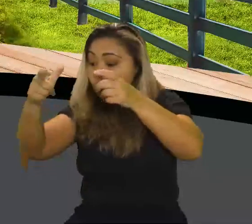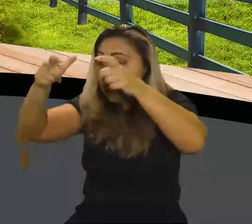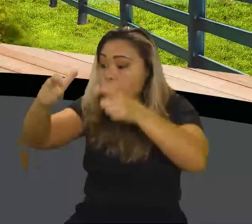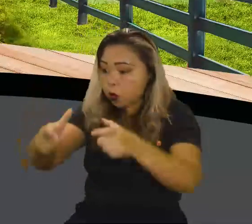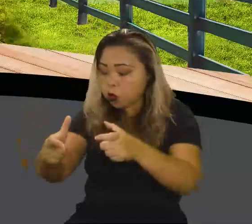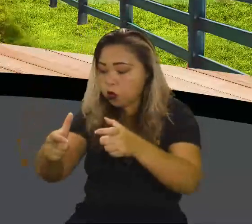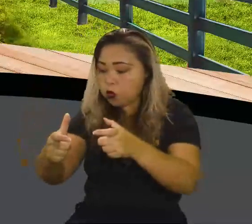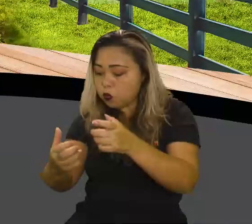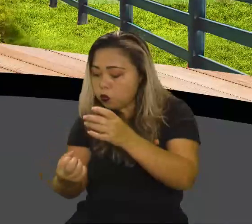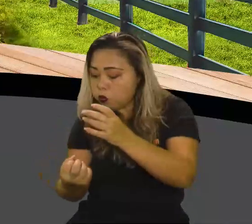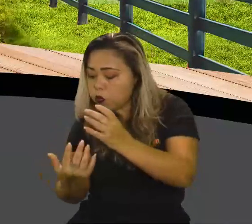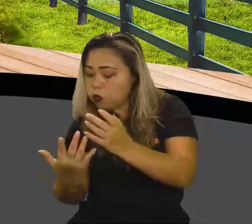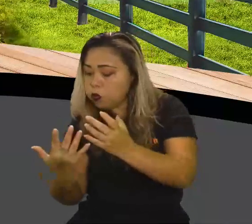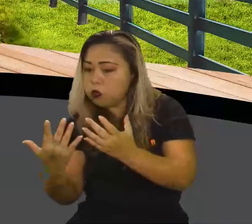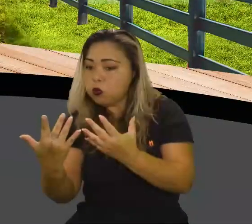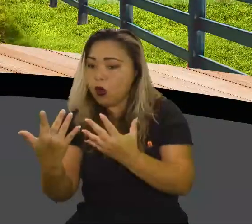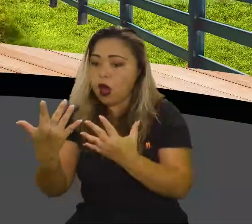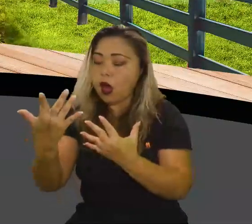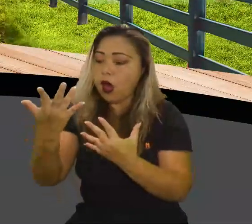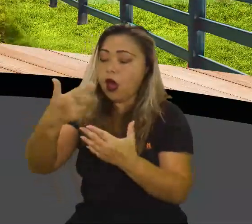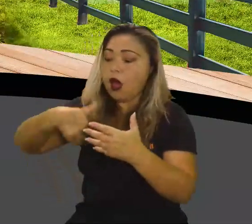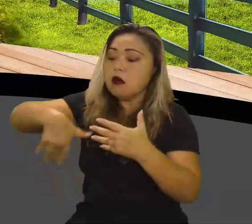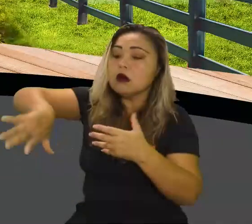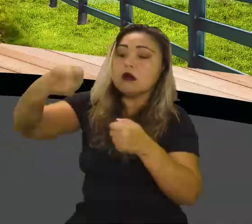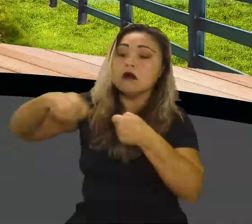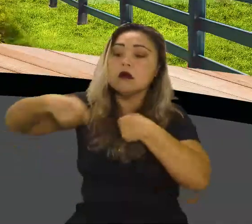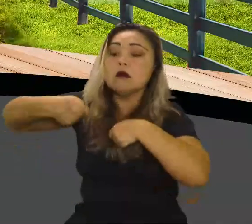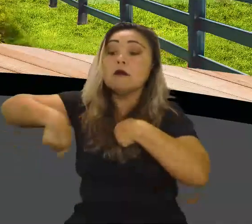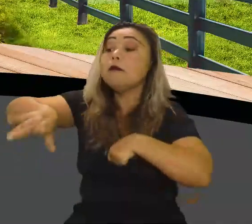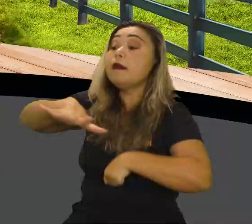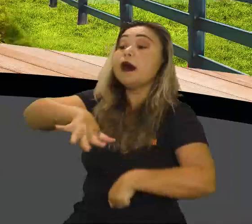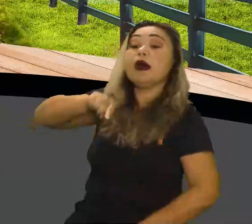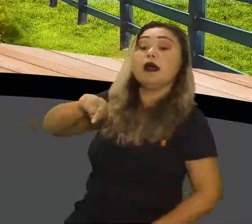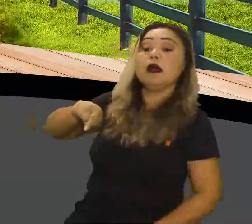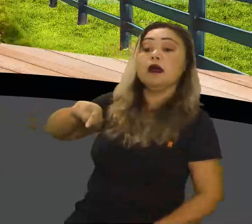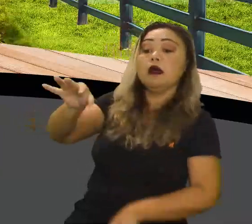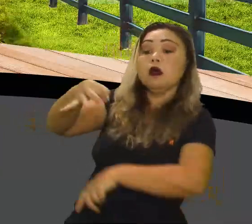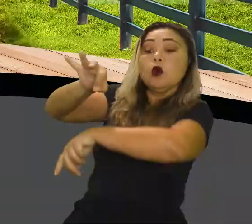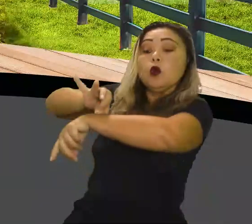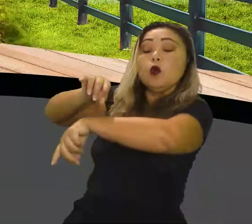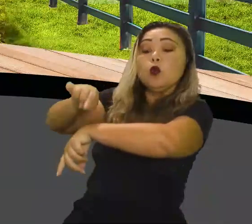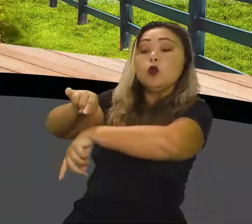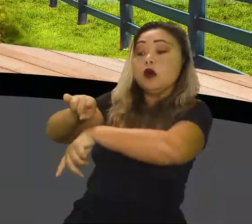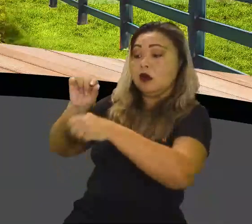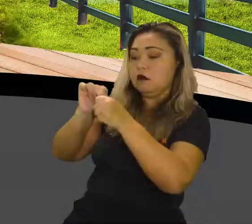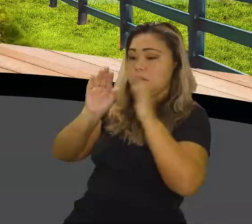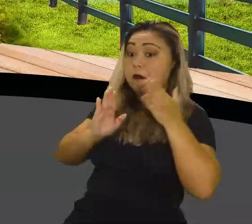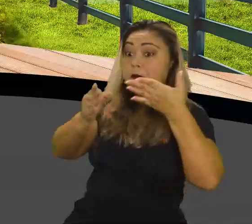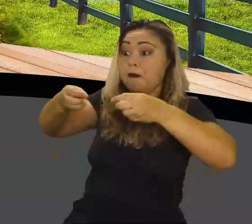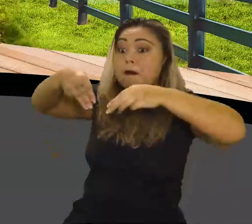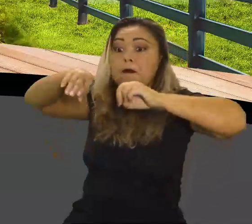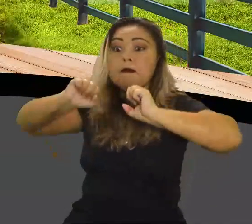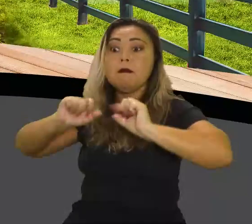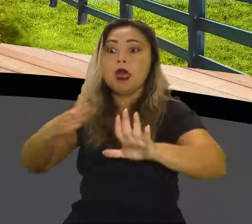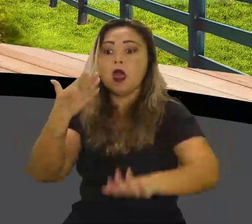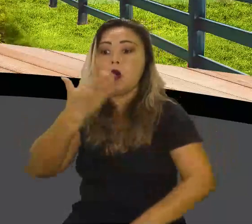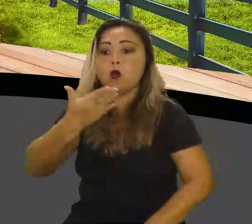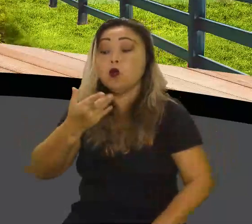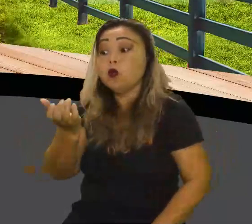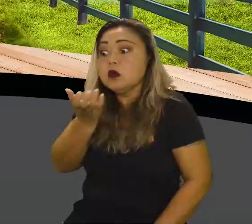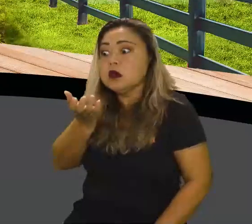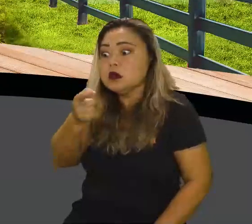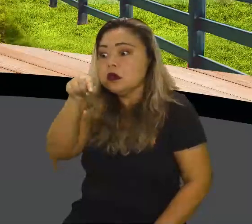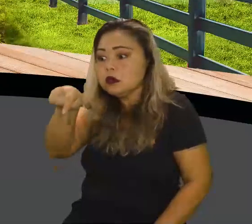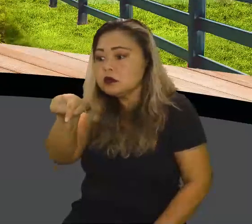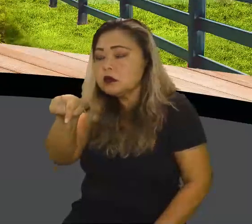determinadas florações são necessárias para a produção do mel que queremos